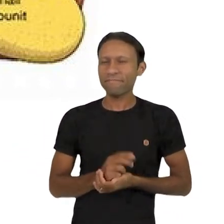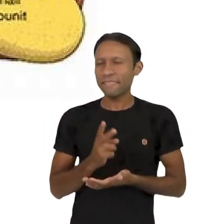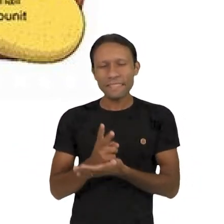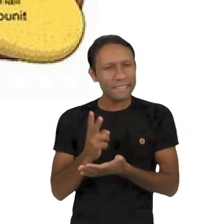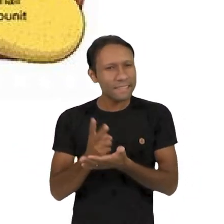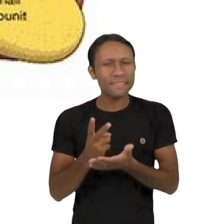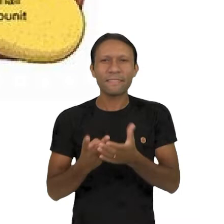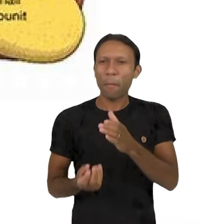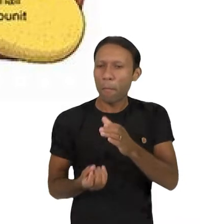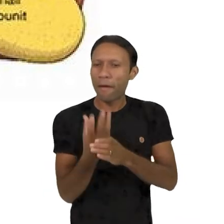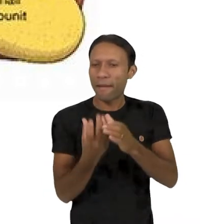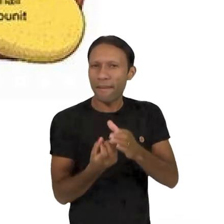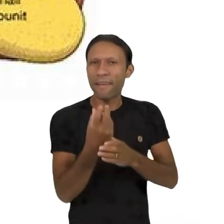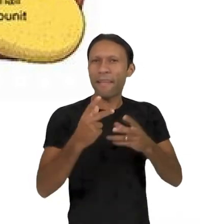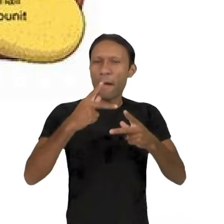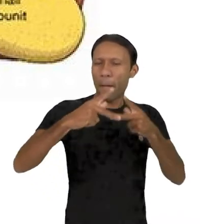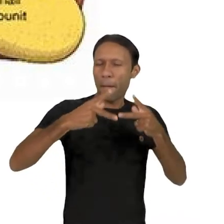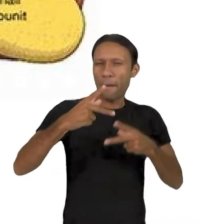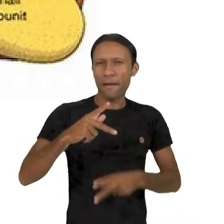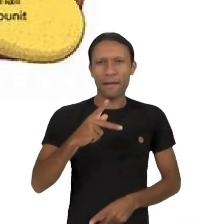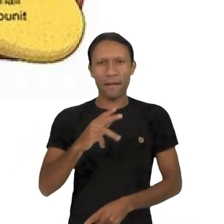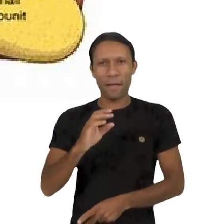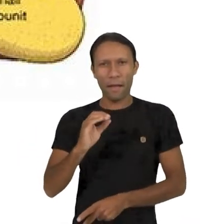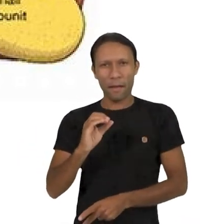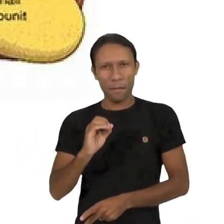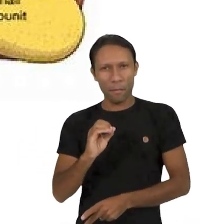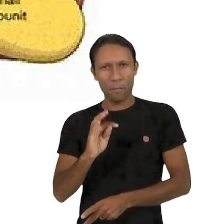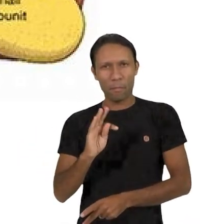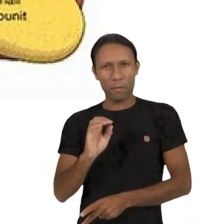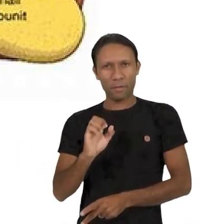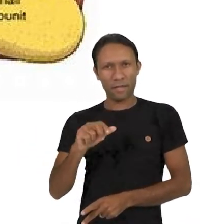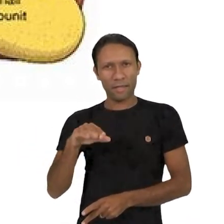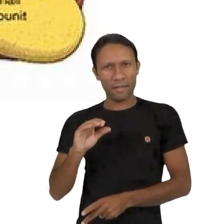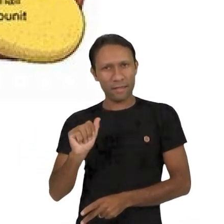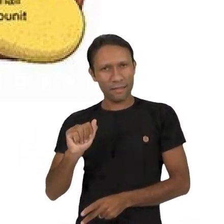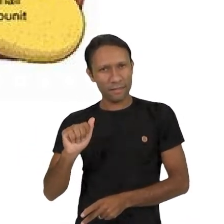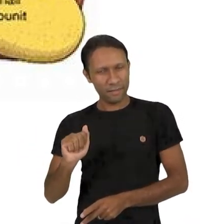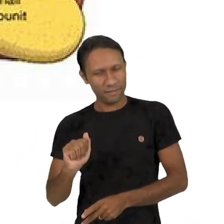de proteínas. Beleza?